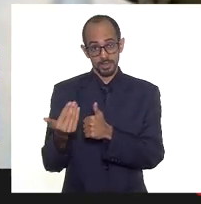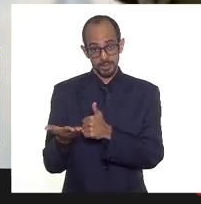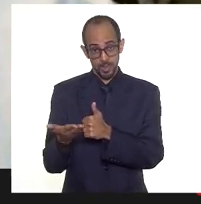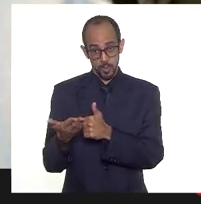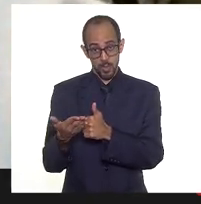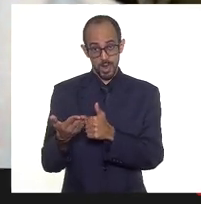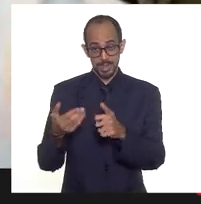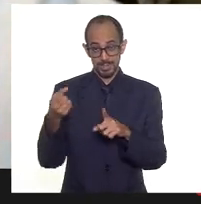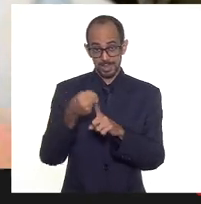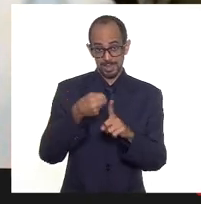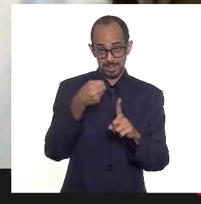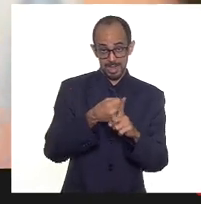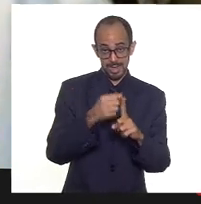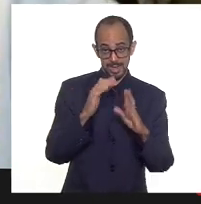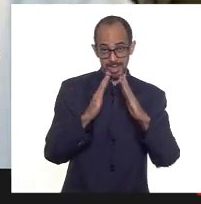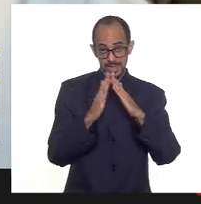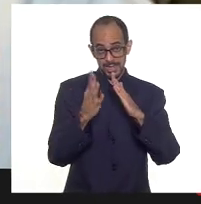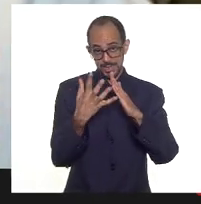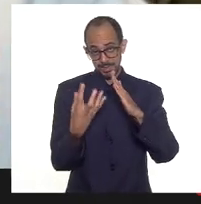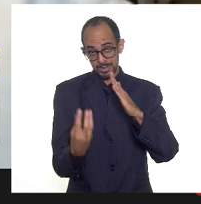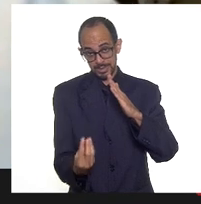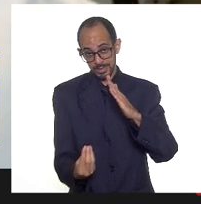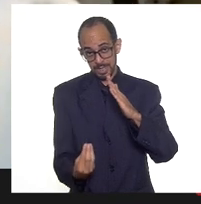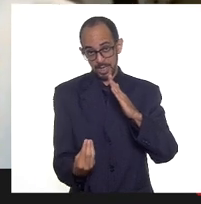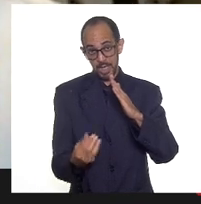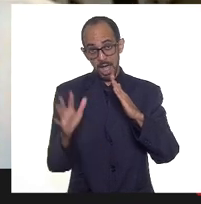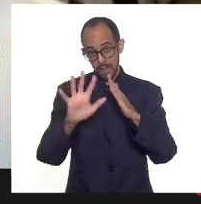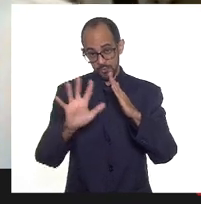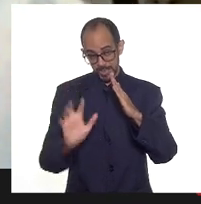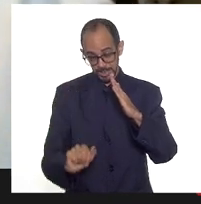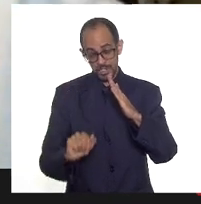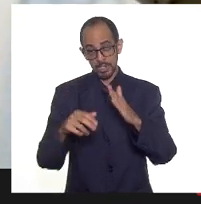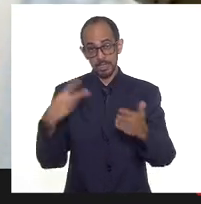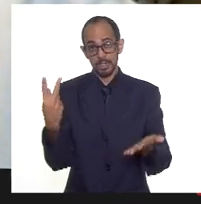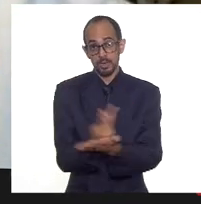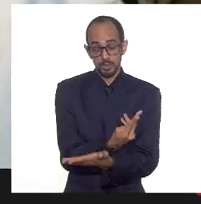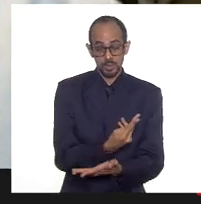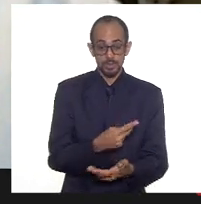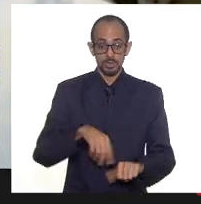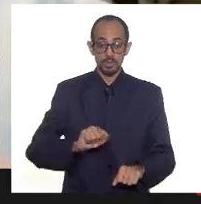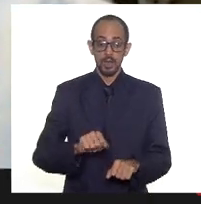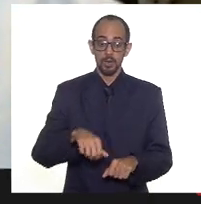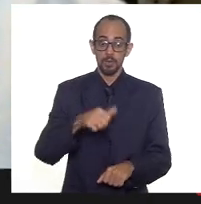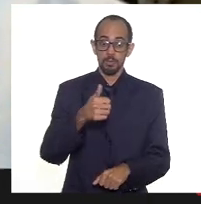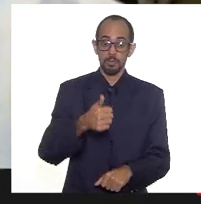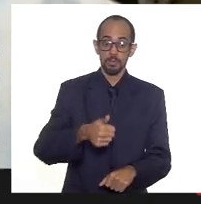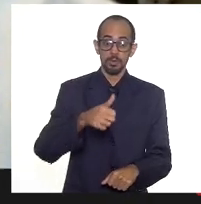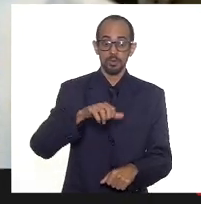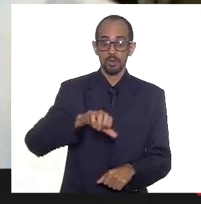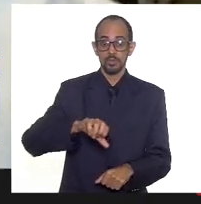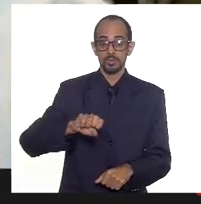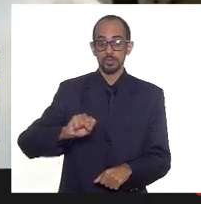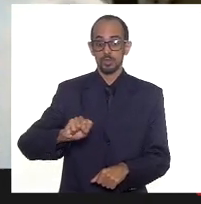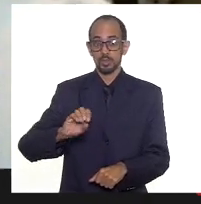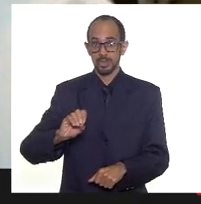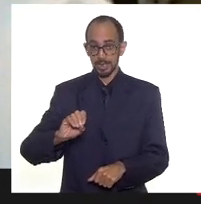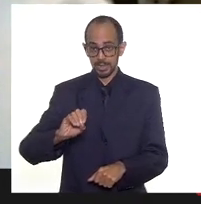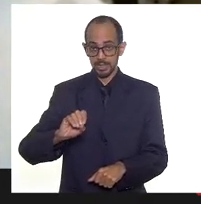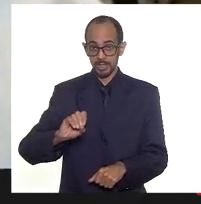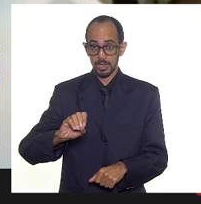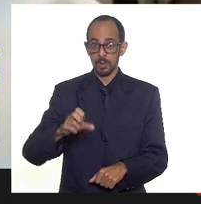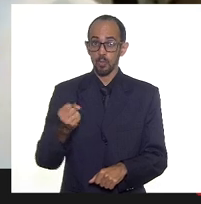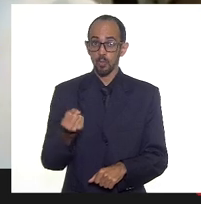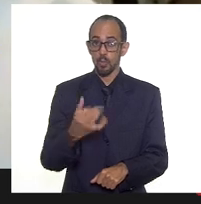Candomblé por uma disputa de mercado. Isso começou em 80, na Igreja Universal, todo mundo sabe disso, onde o